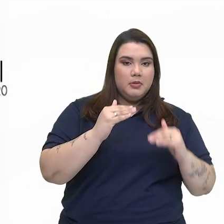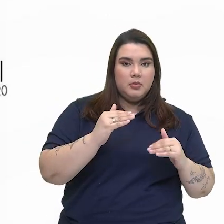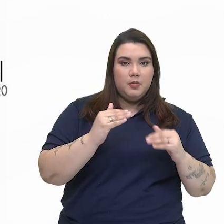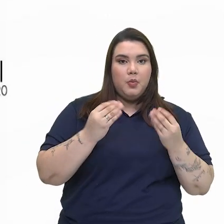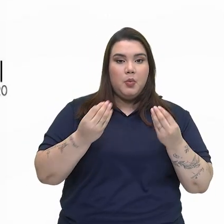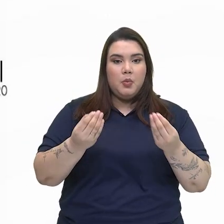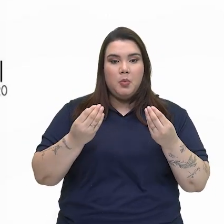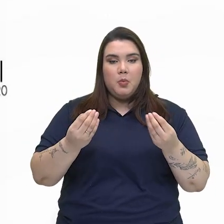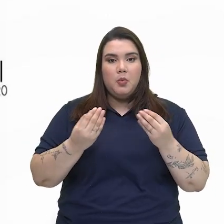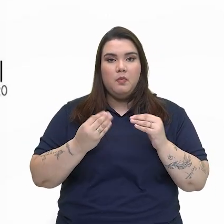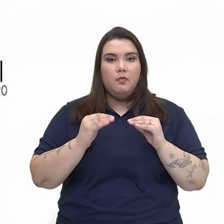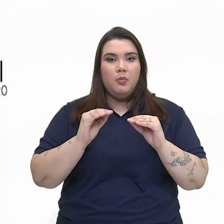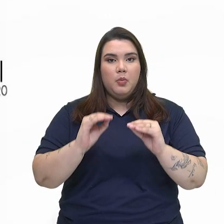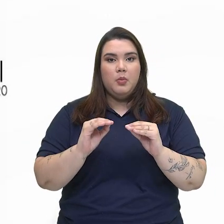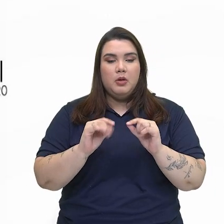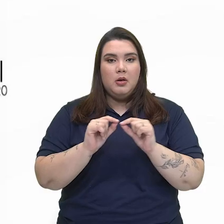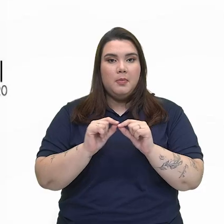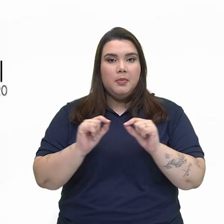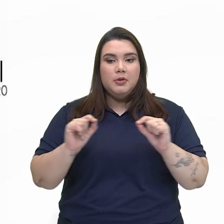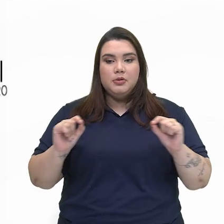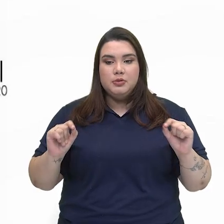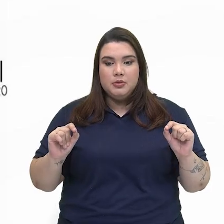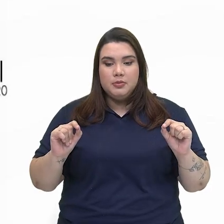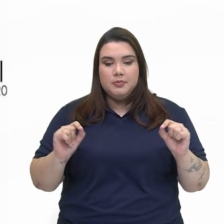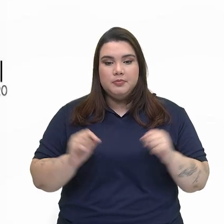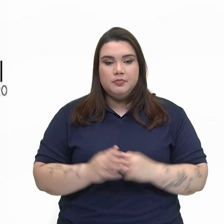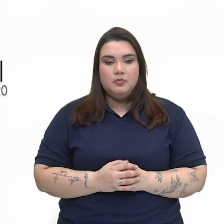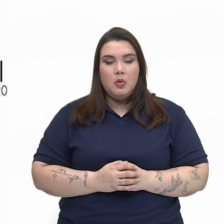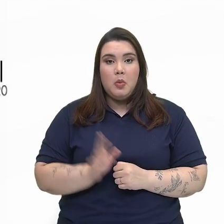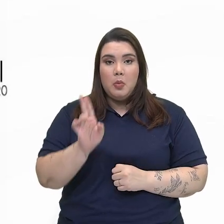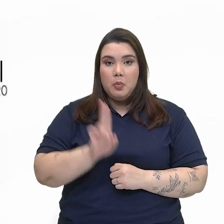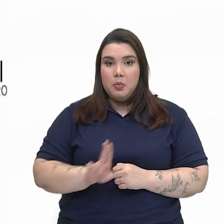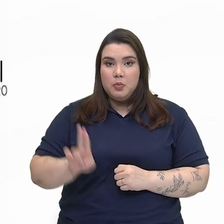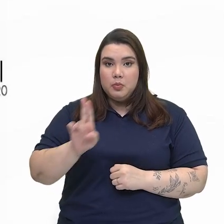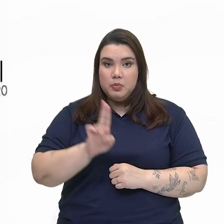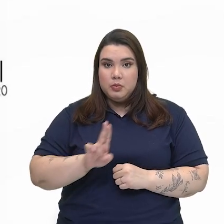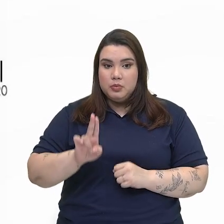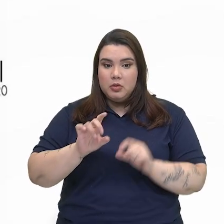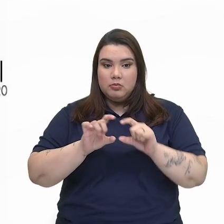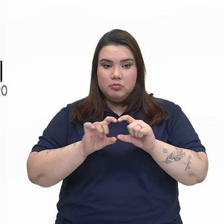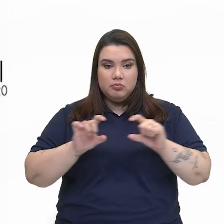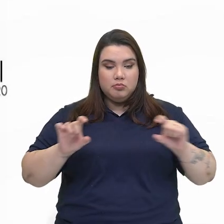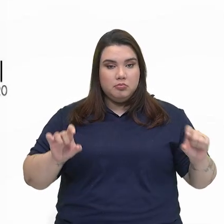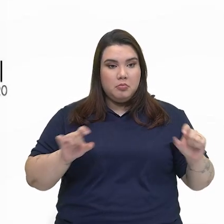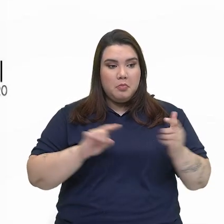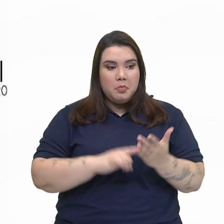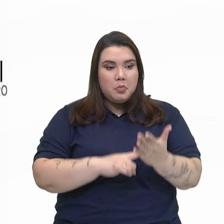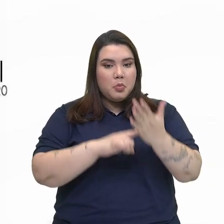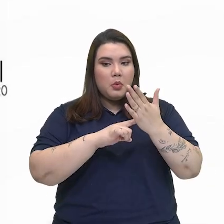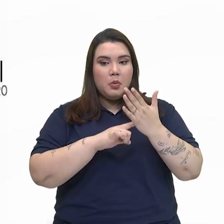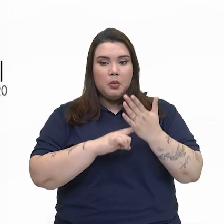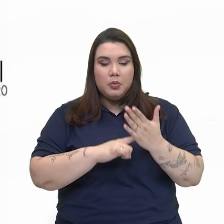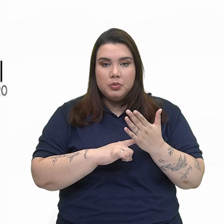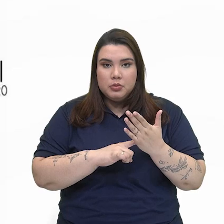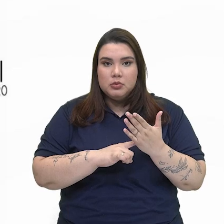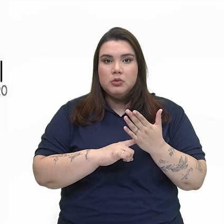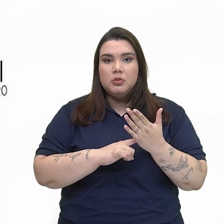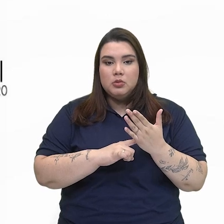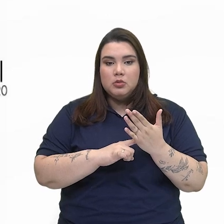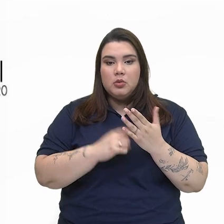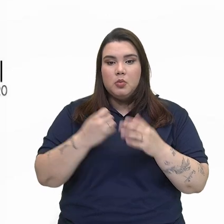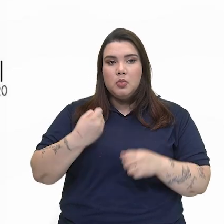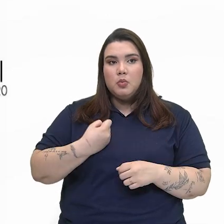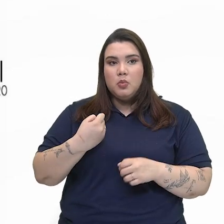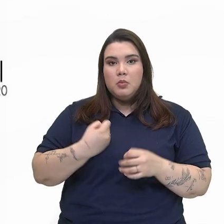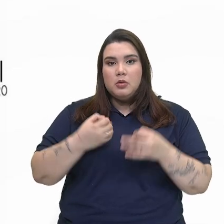vou expressar essa medida? O instrumento de medição que eu estou usando, ele não me oferece uma